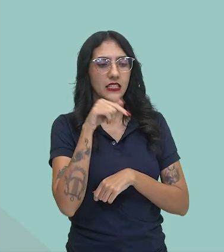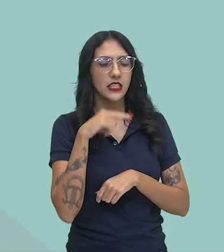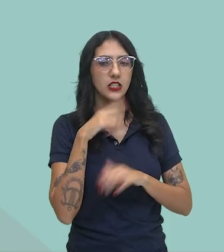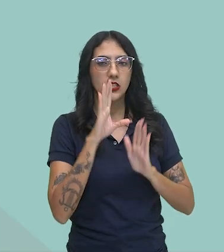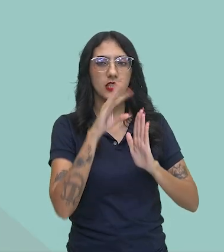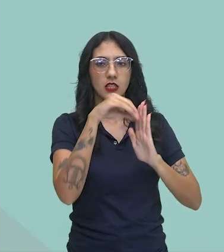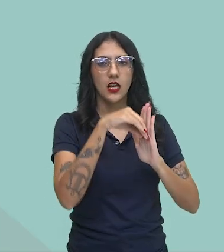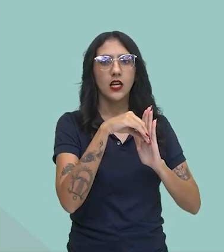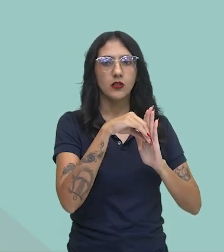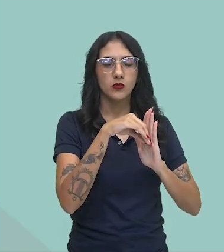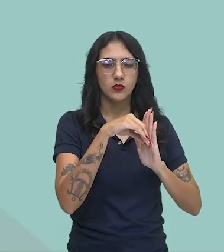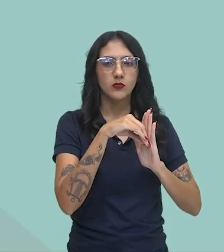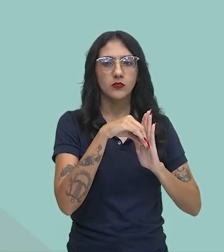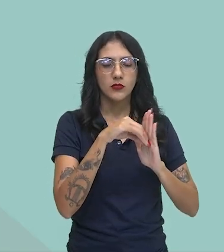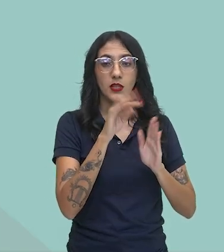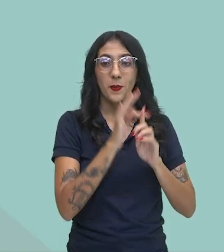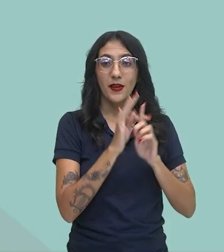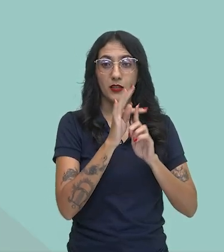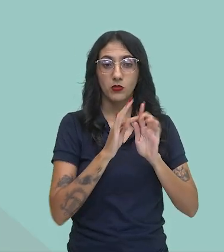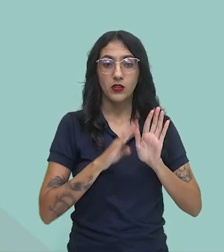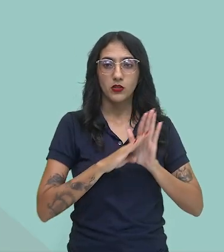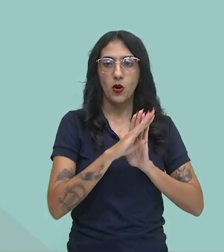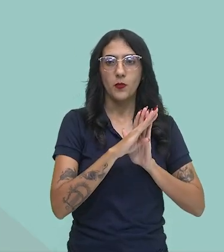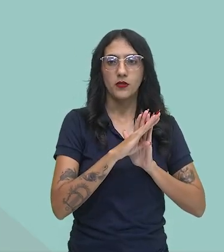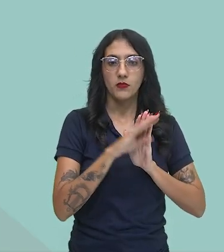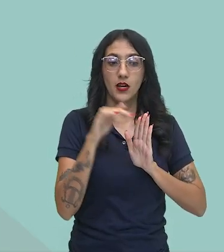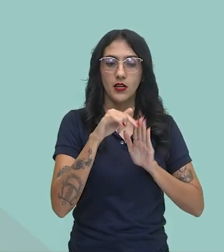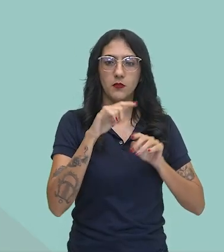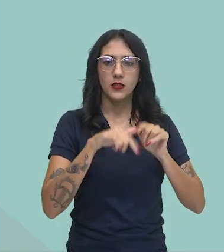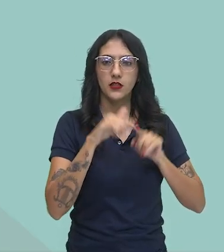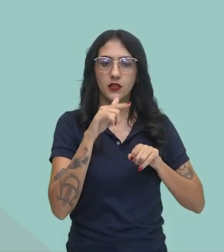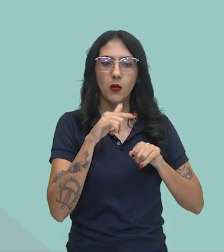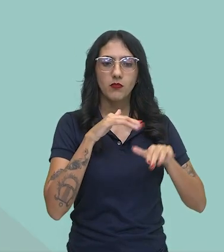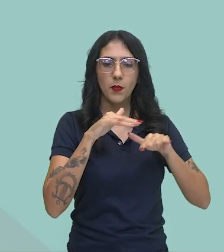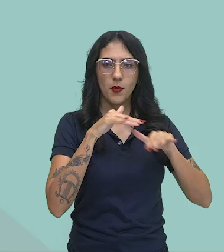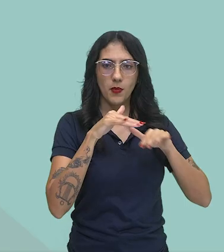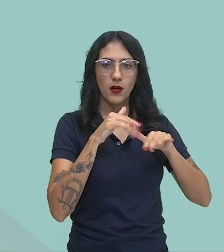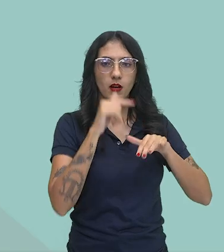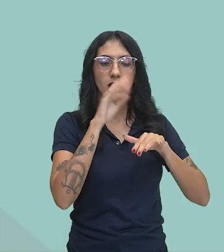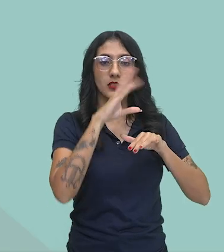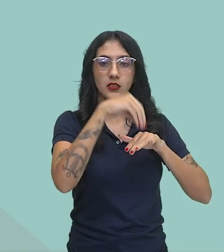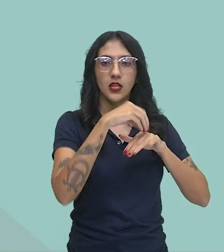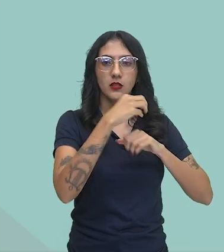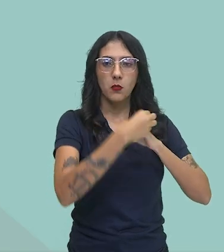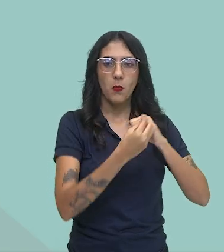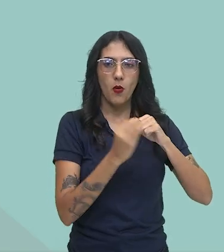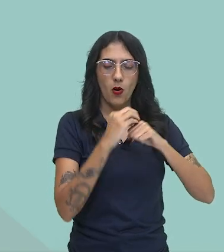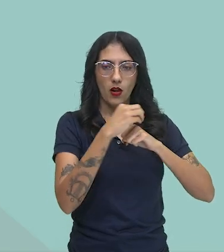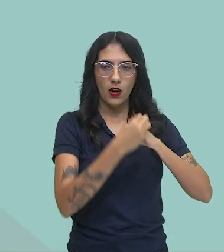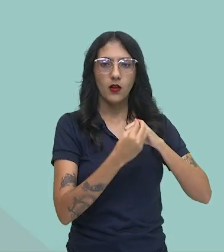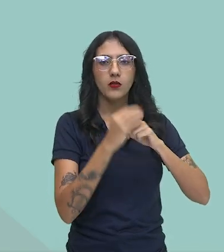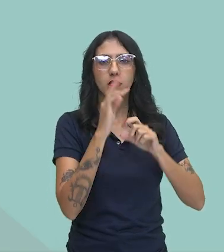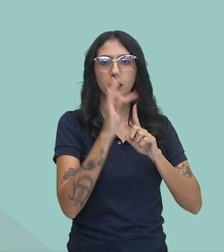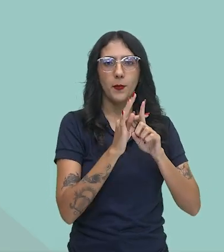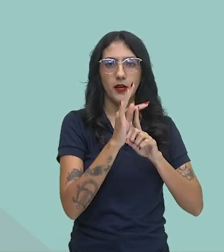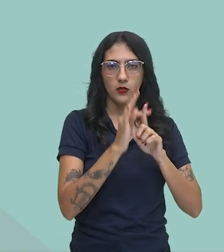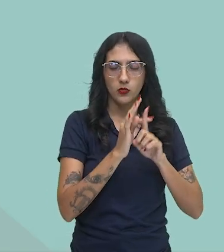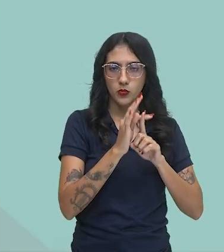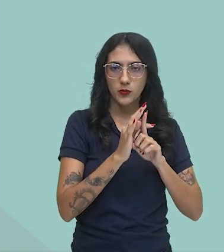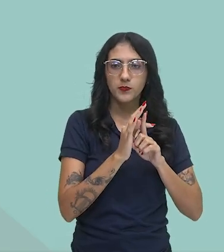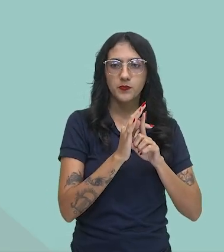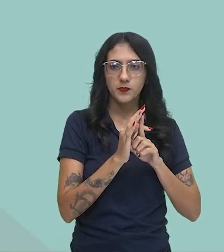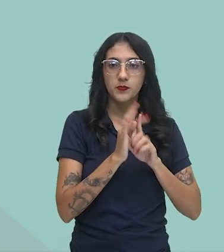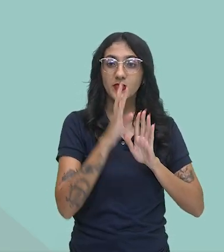cinética aumenta e, consequentemente, a agitação das moléculas, ou seja, ocorre o quê?